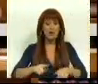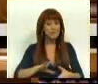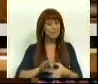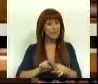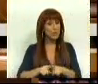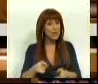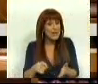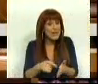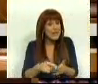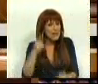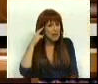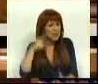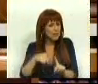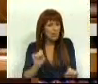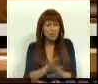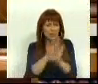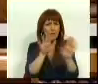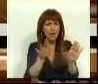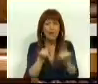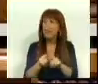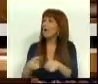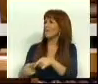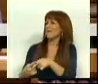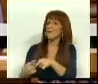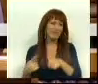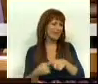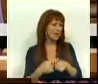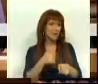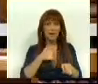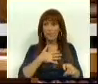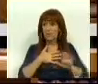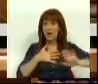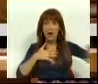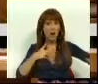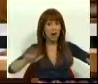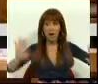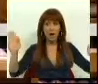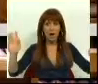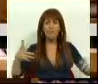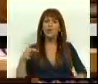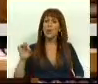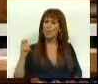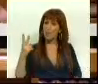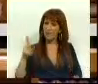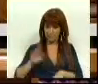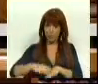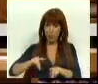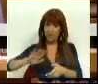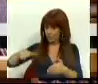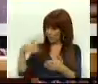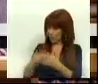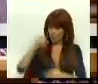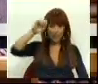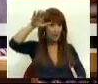de necessidades objetivas e não de interesses empresariais. Então, o PEV propõe,